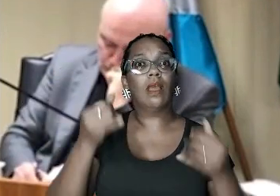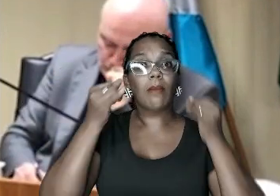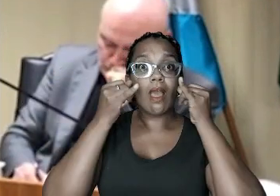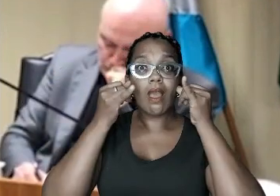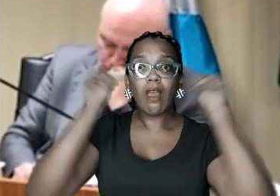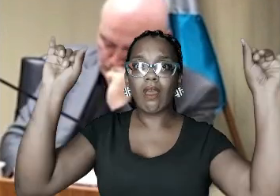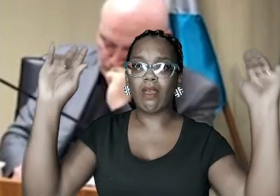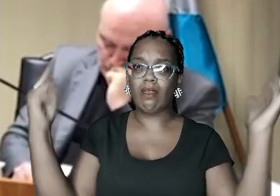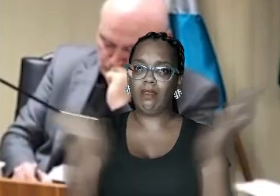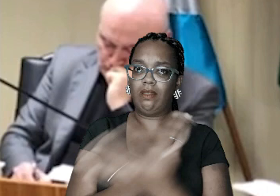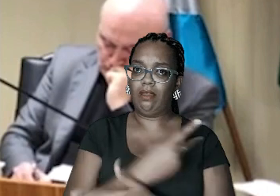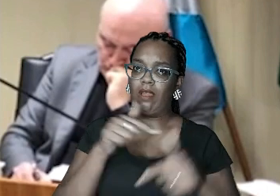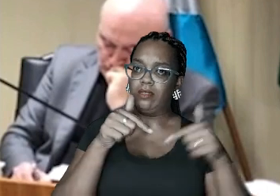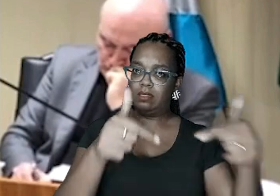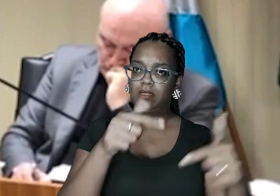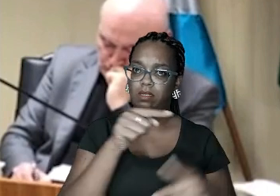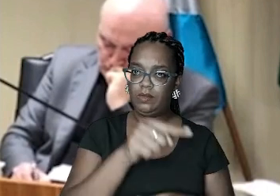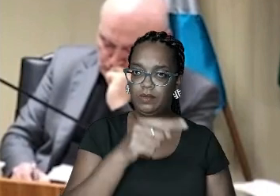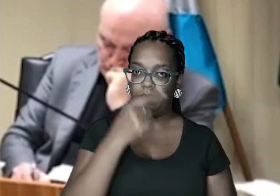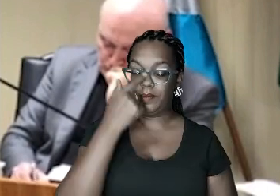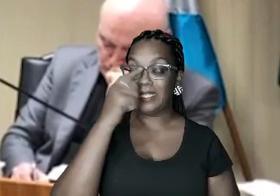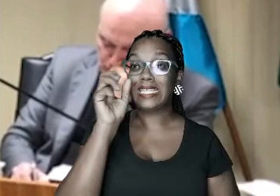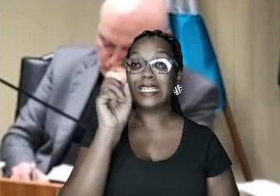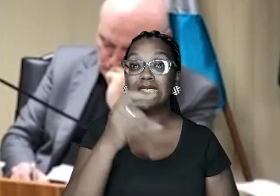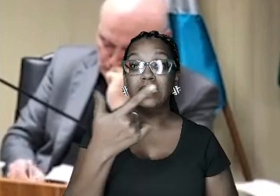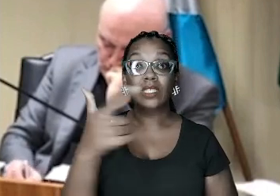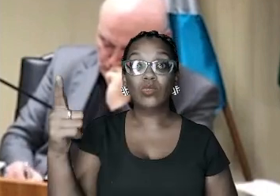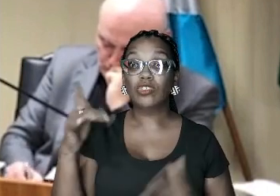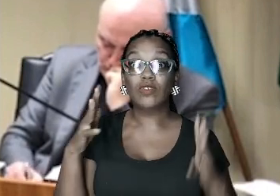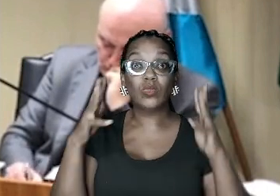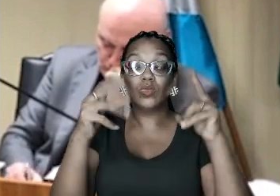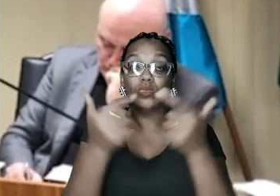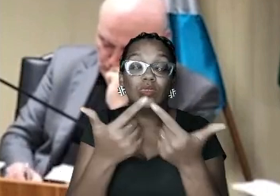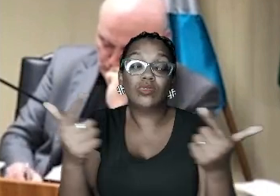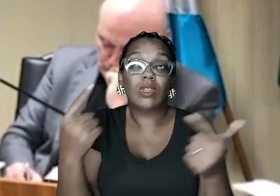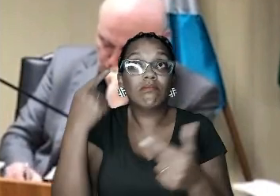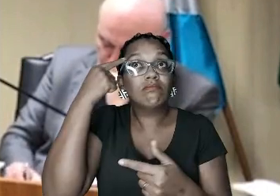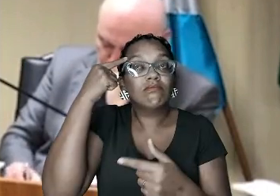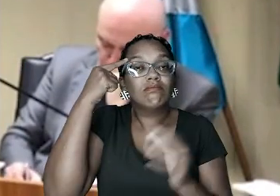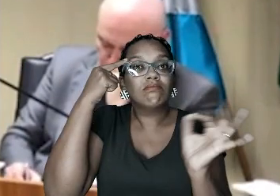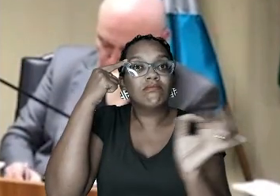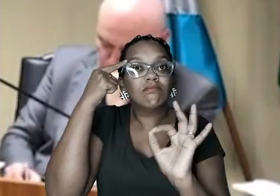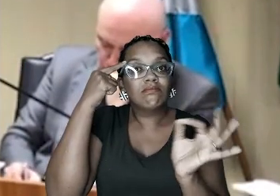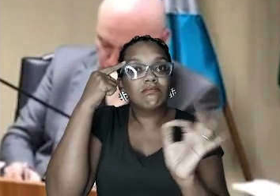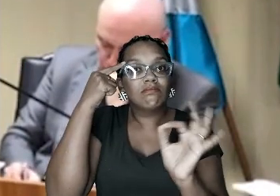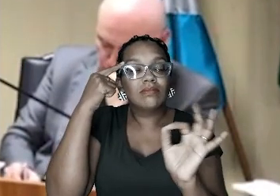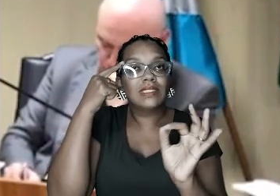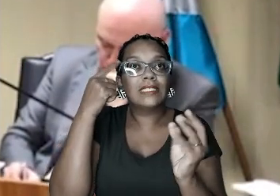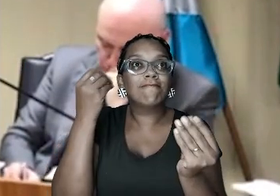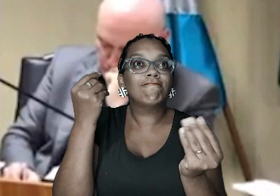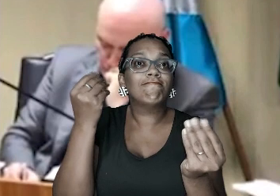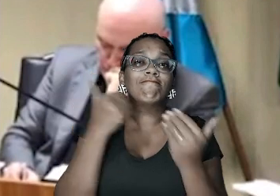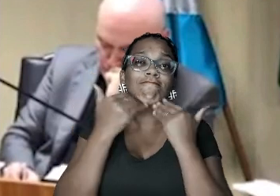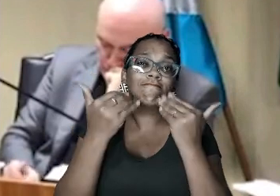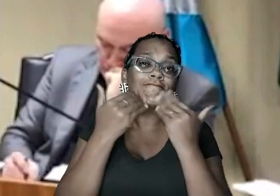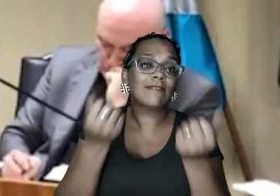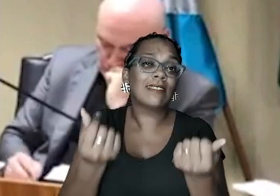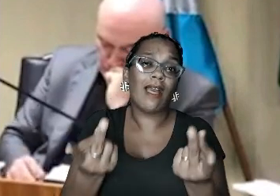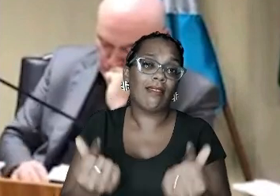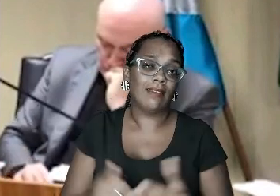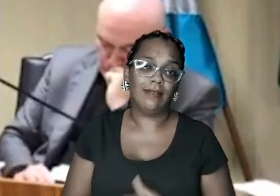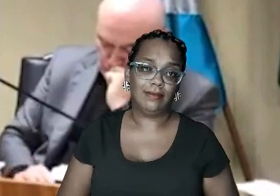daquela ação se não tiver tudo isso se não tiver esse pensamento nada serve de nada serve